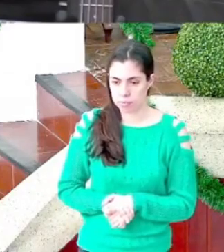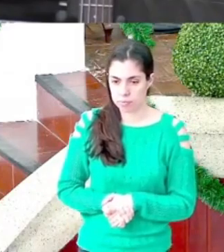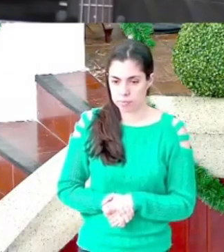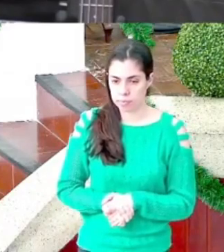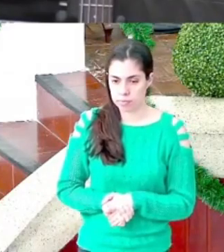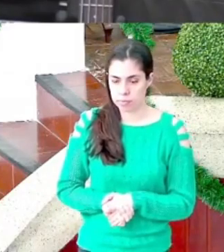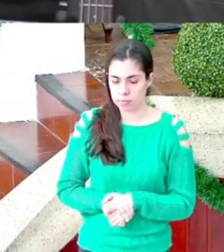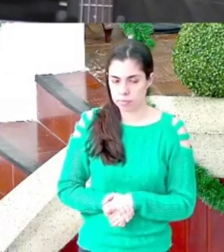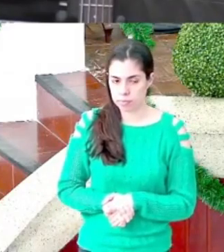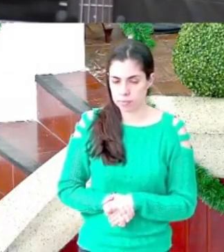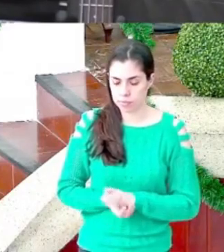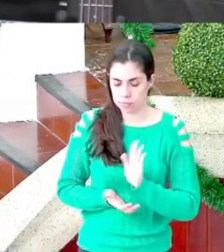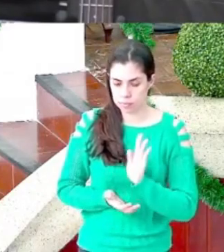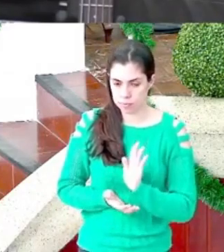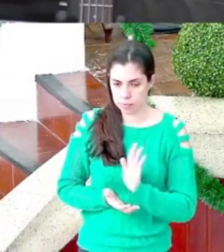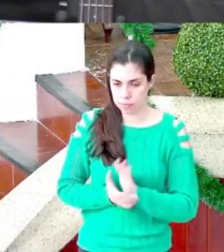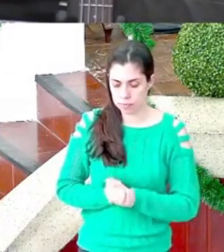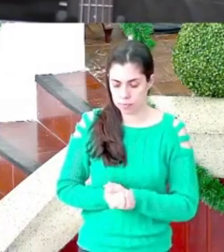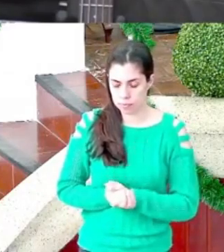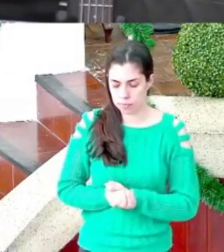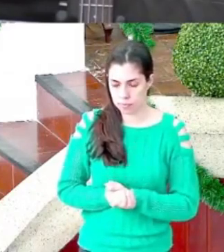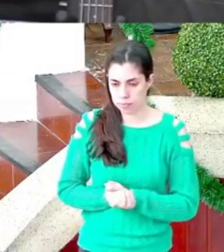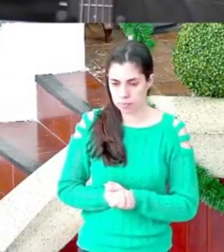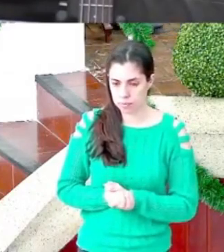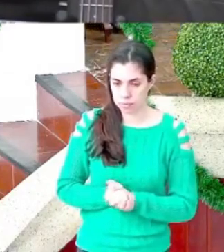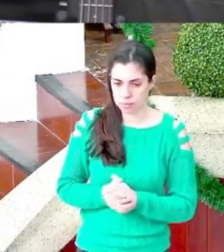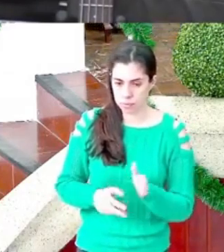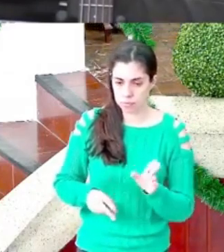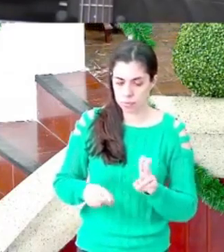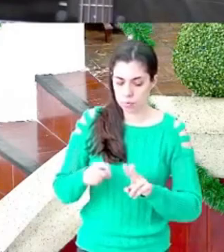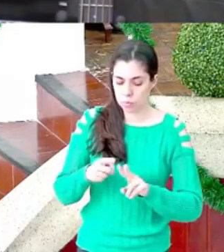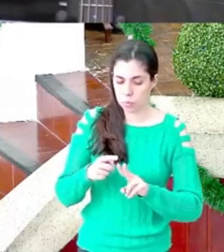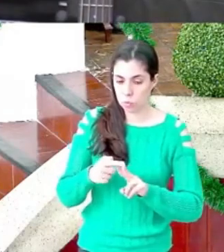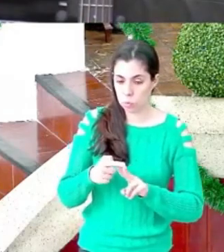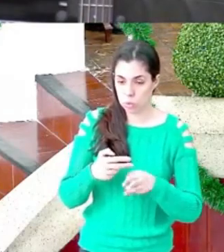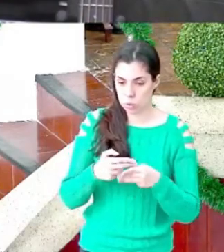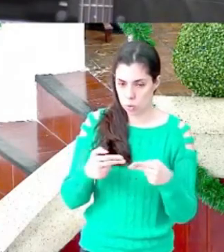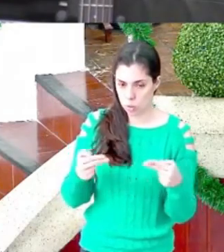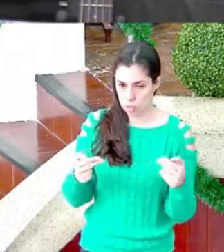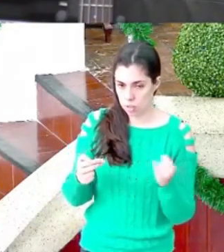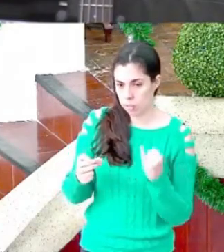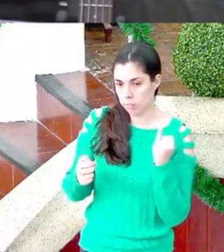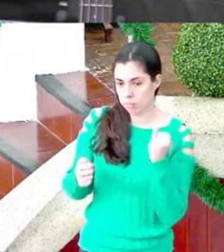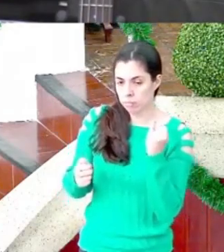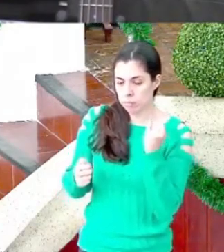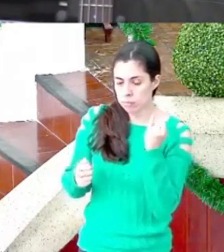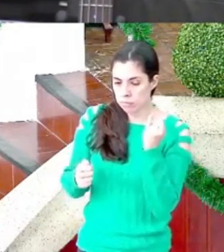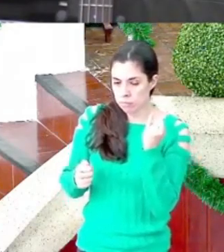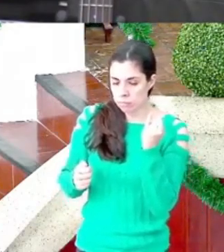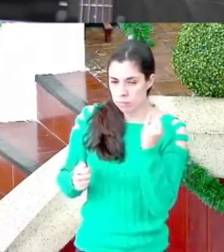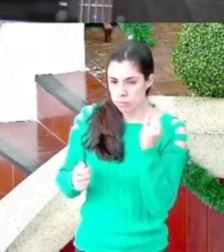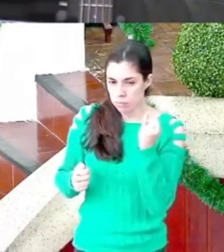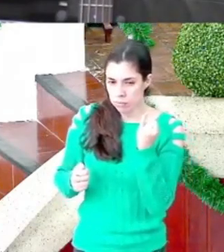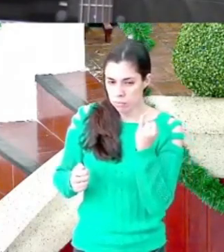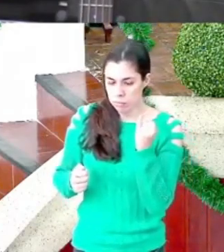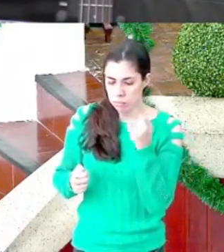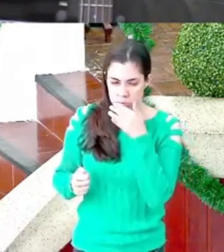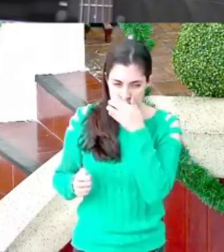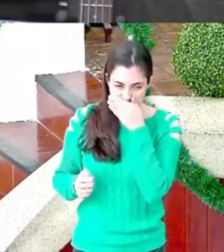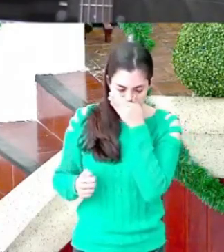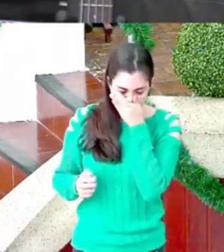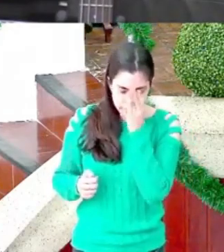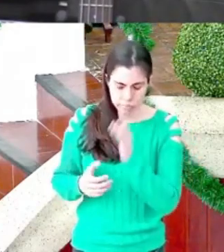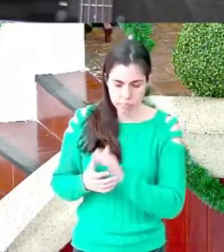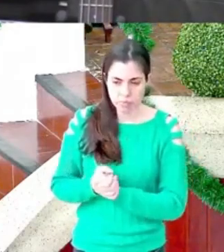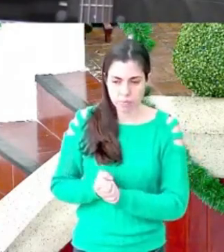dois pontos importantes e extremamente práticos do Sermão do Monte. E o contraste, a aparente